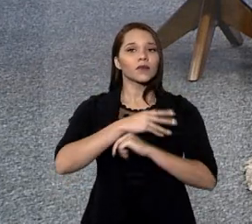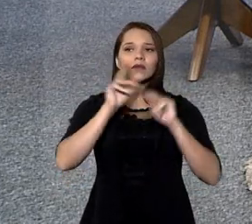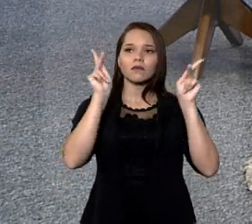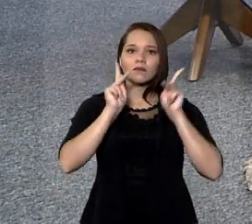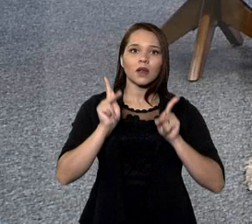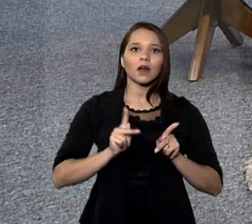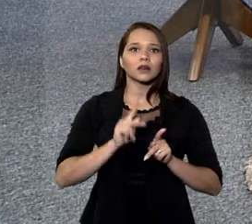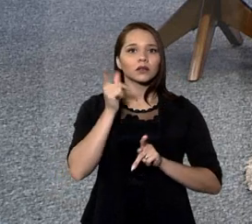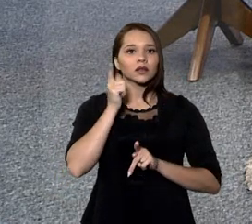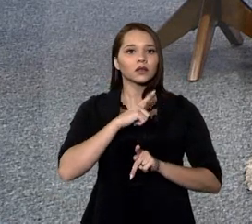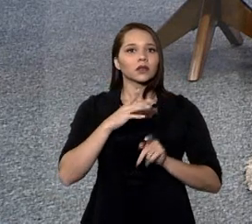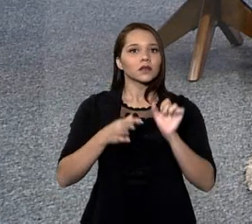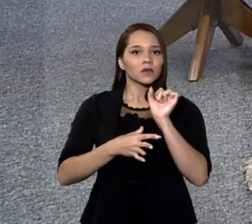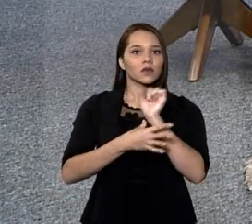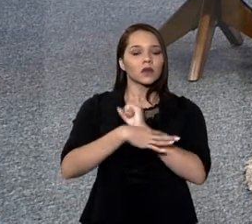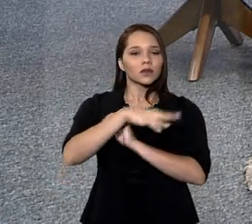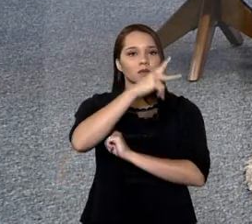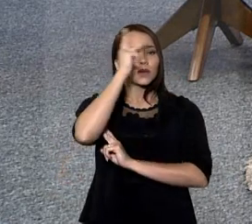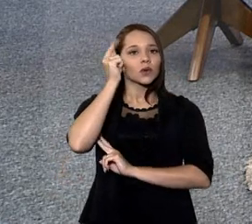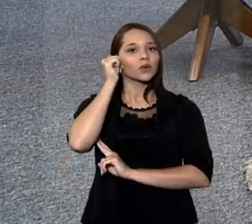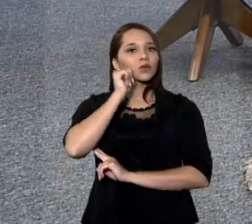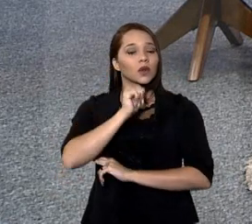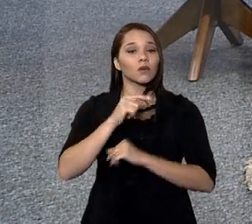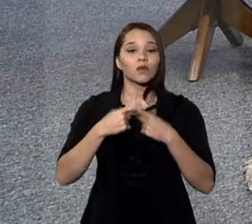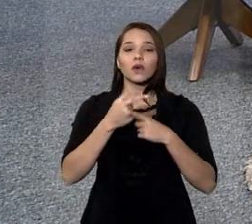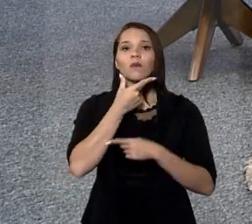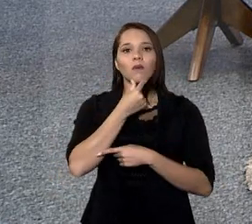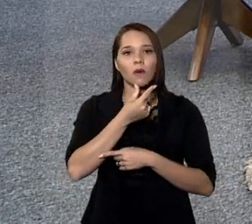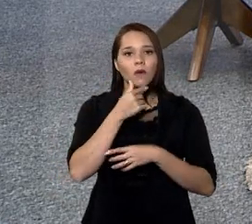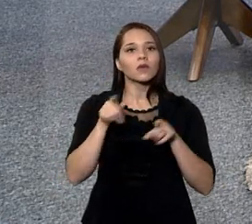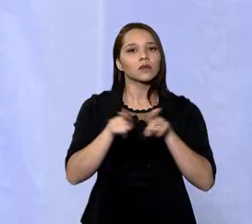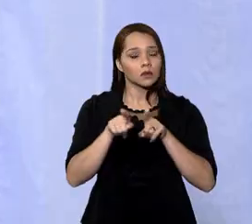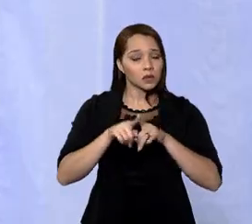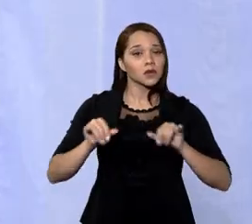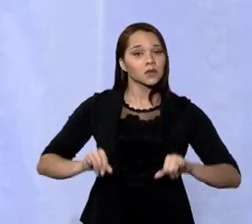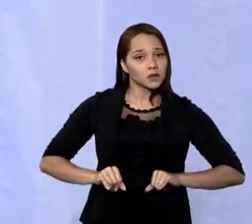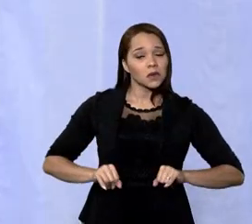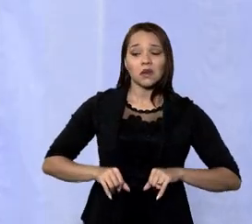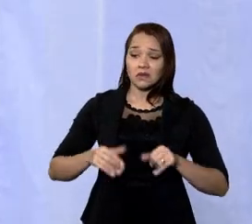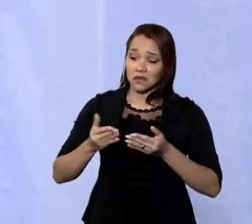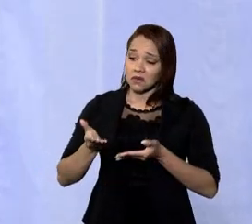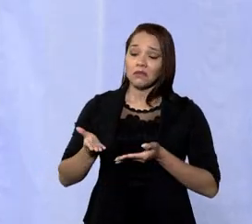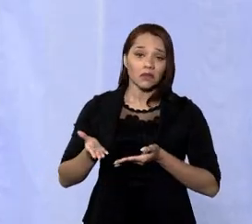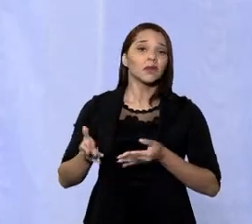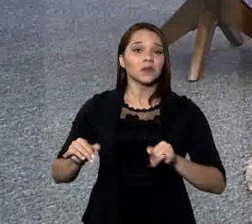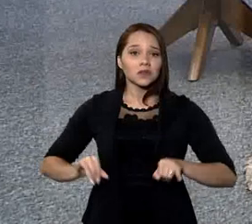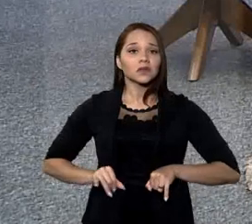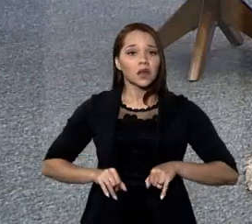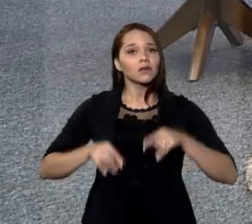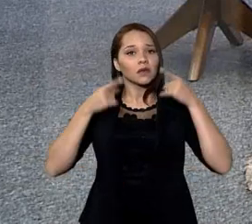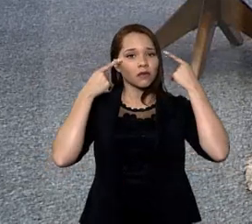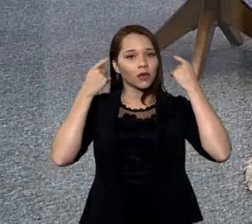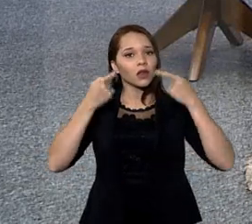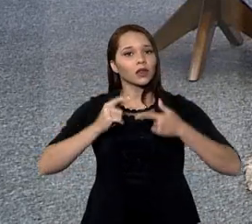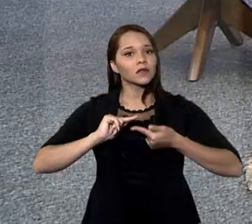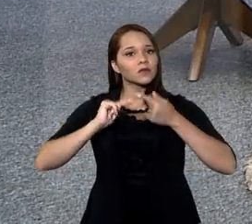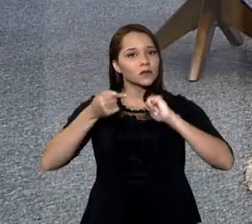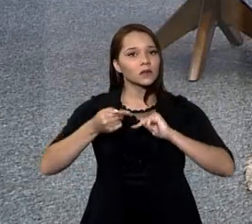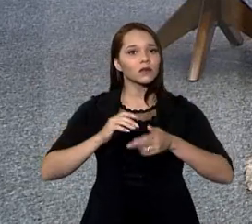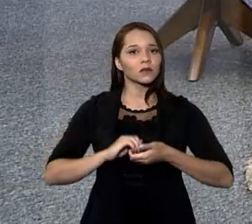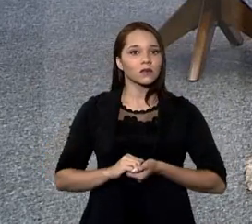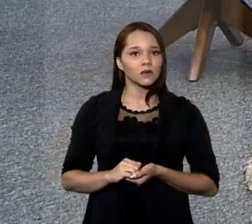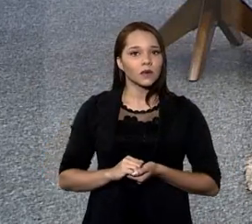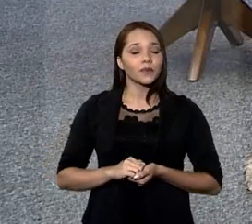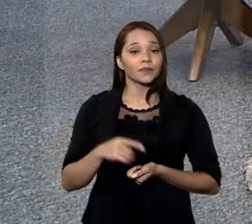é em paz uma vez de segurança para as pessoas para as mulheres porque os homens também sofrem né professor elias com a violência de gênero